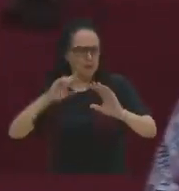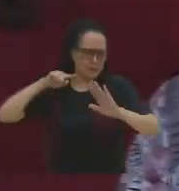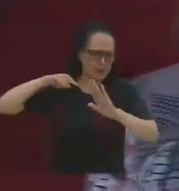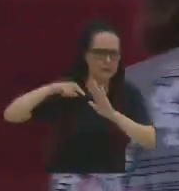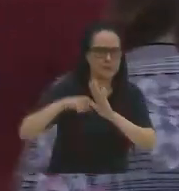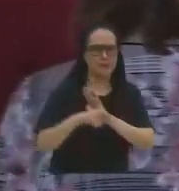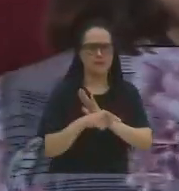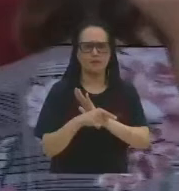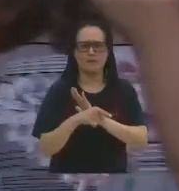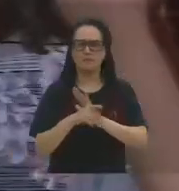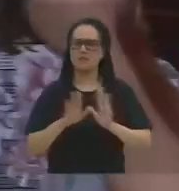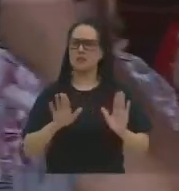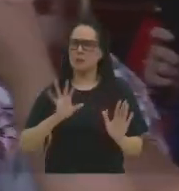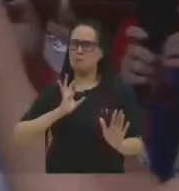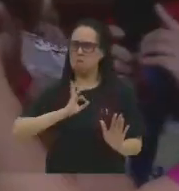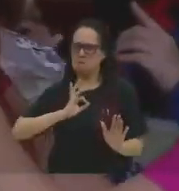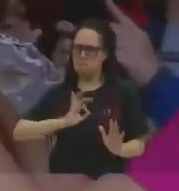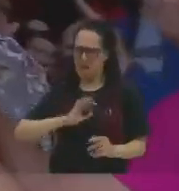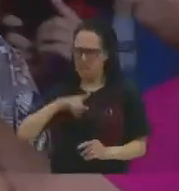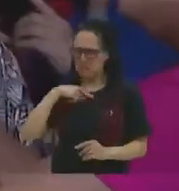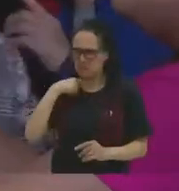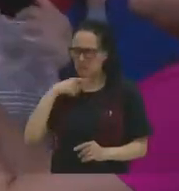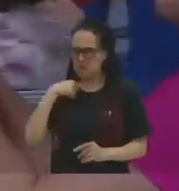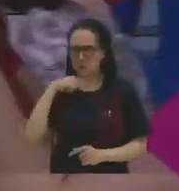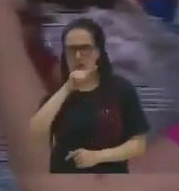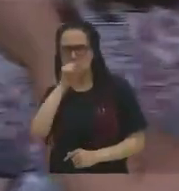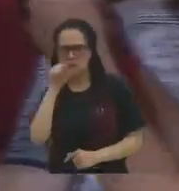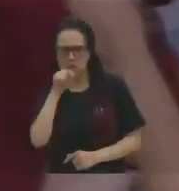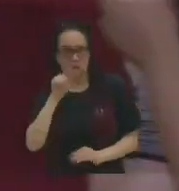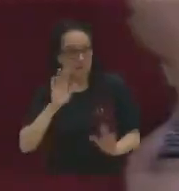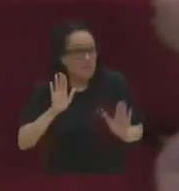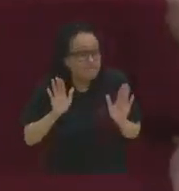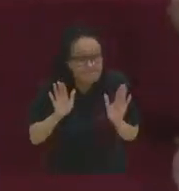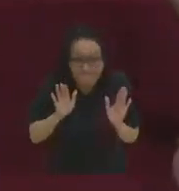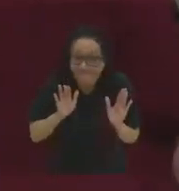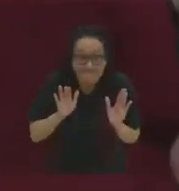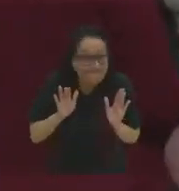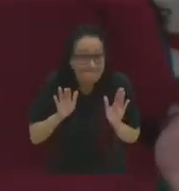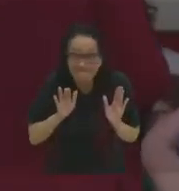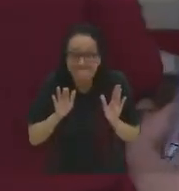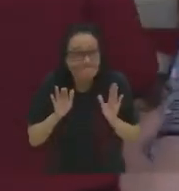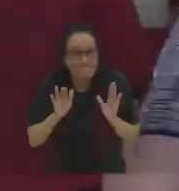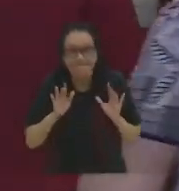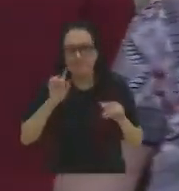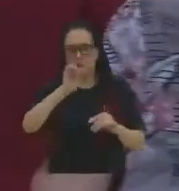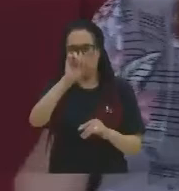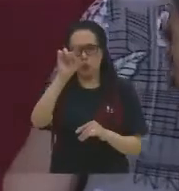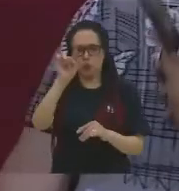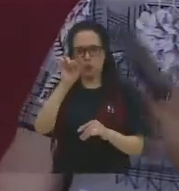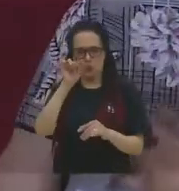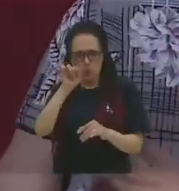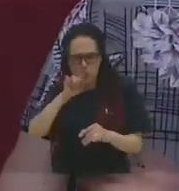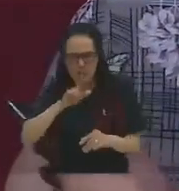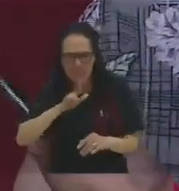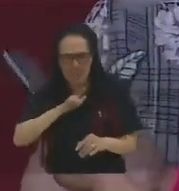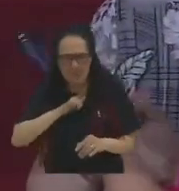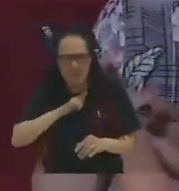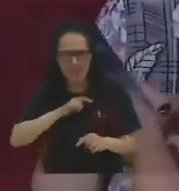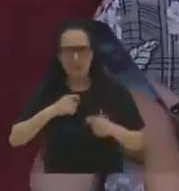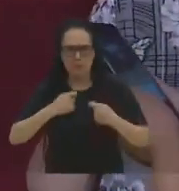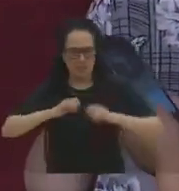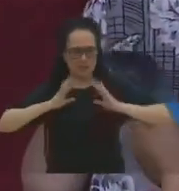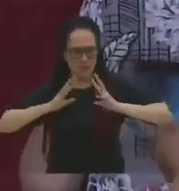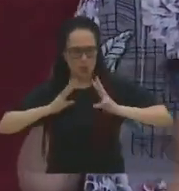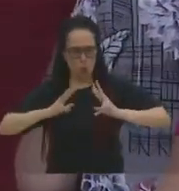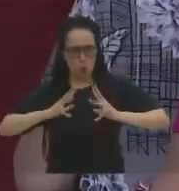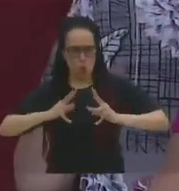Padre, mas me vem dúvida. Bom, quanto mais dúvida, mais limpeza da mente tem que fazer, mais processo humano